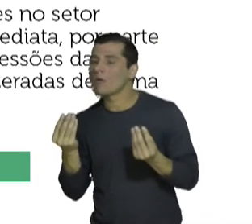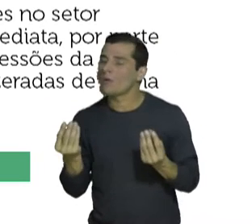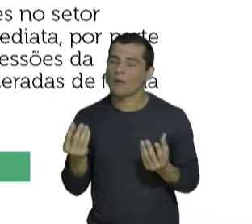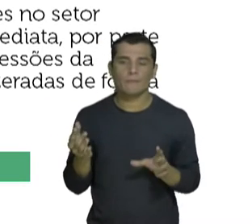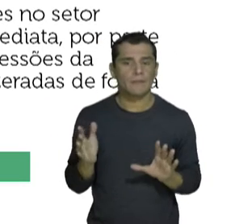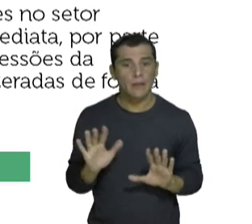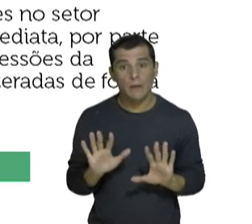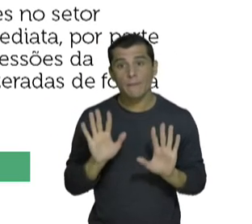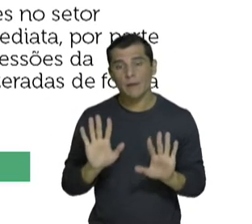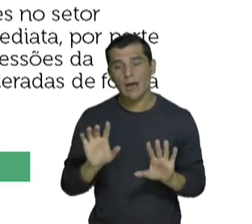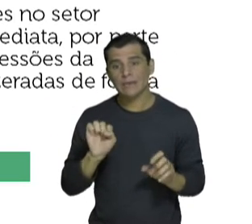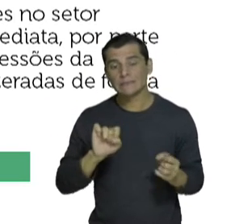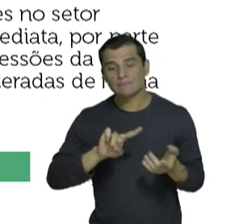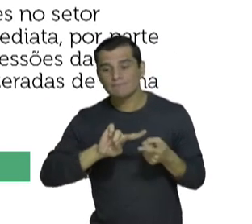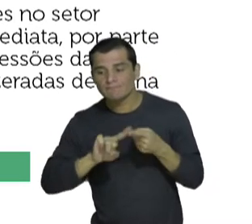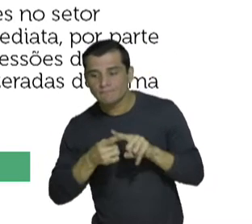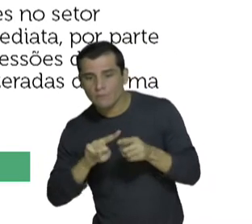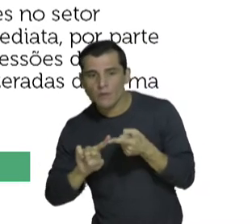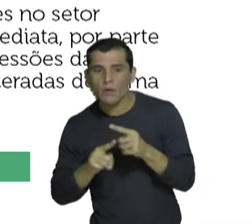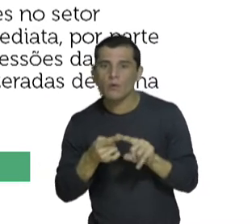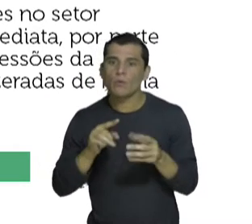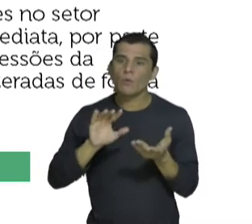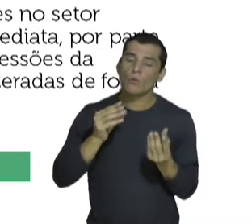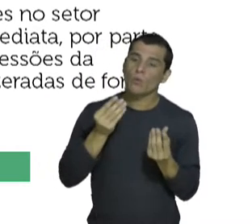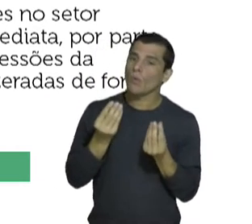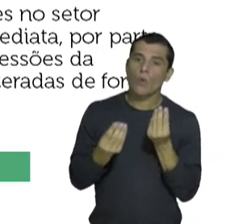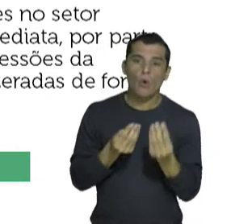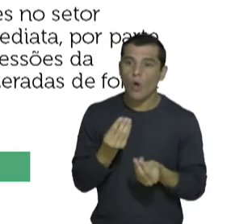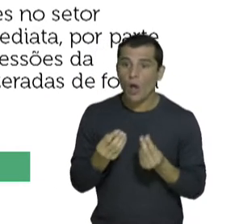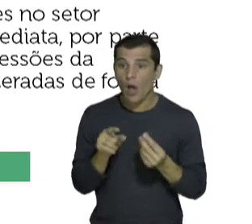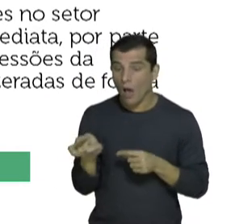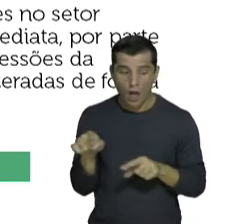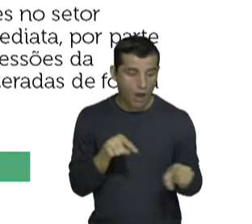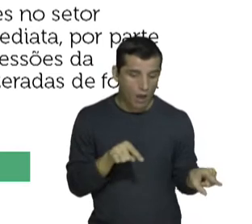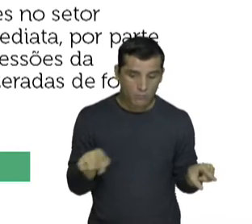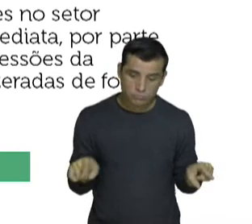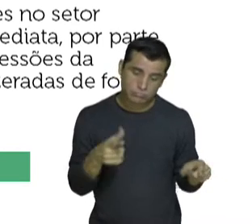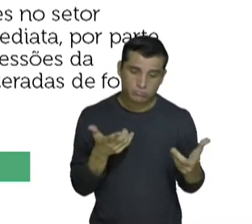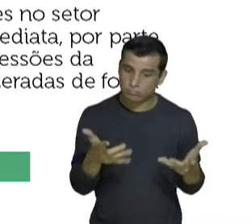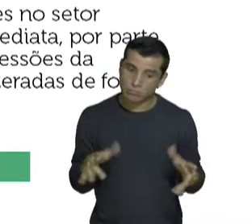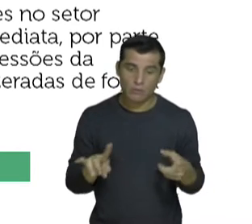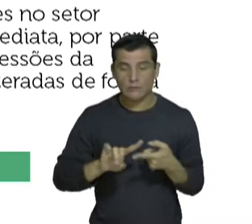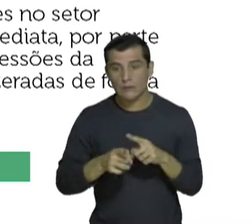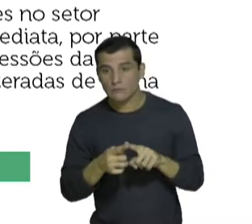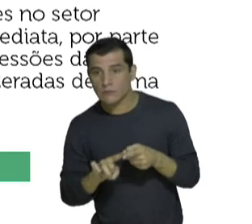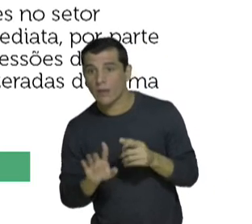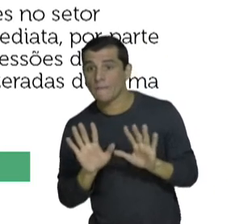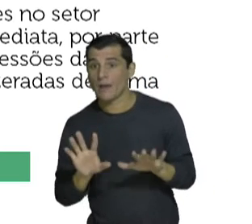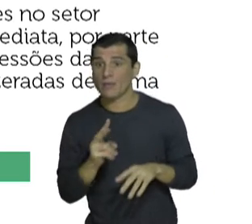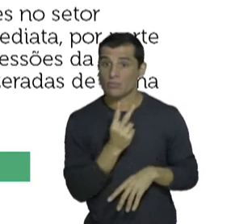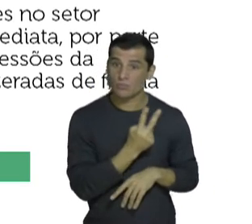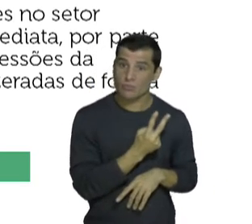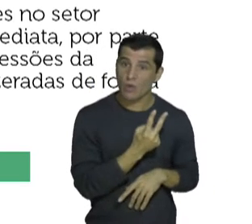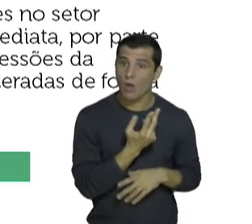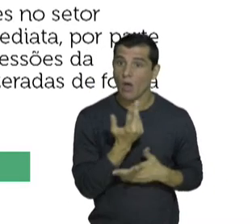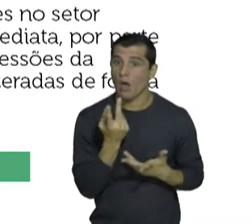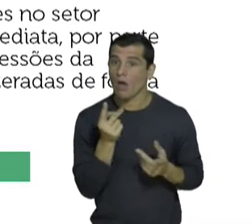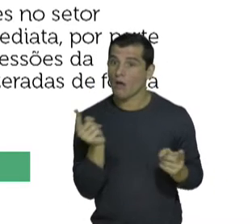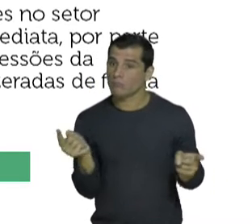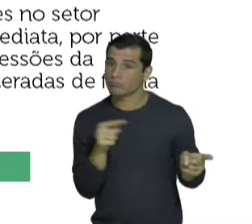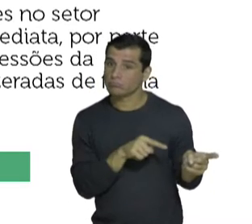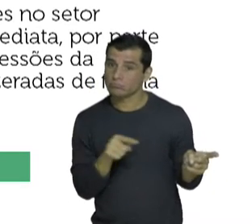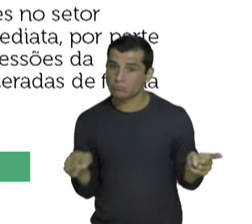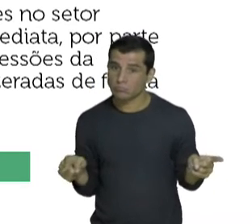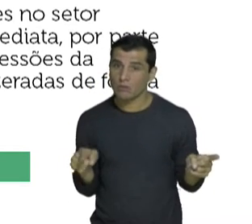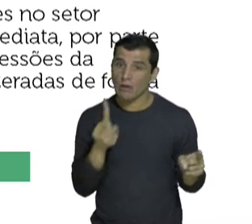estão negociando e um não quer negociar não vai acontecer e nós não estamos falando de dois nós estamos falando de